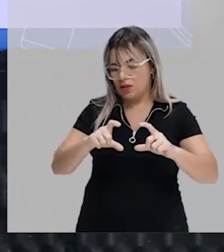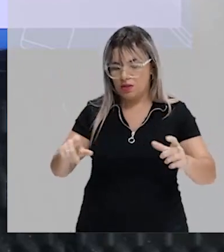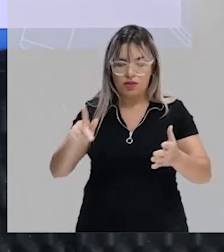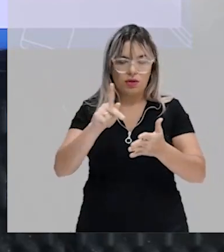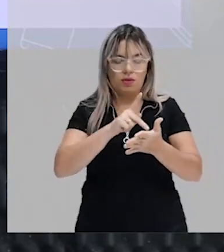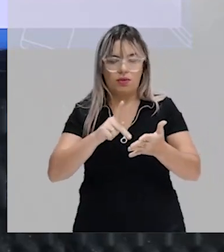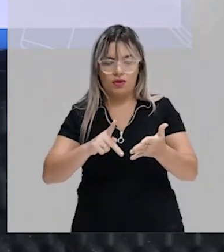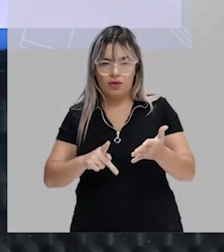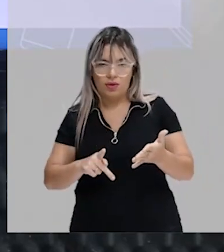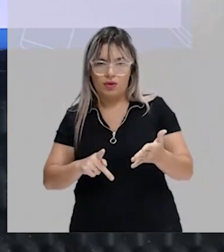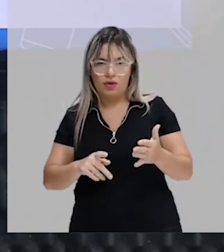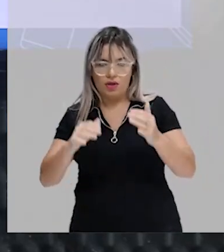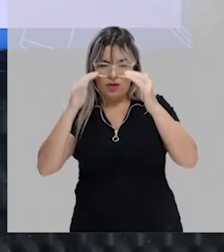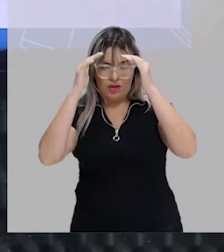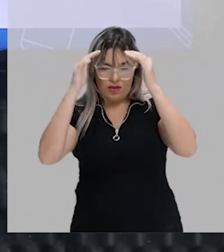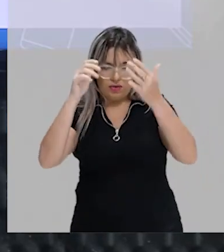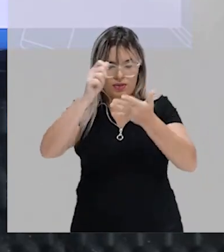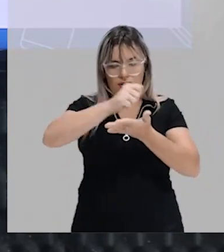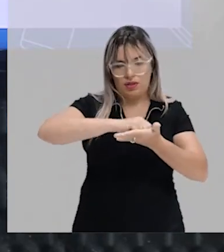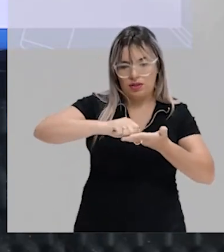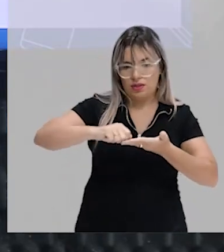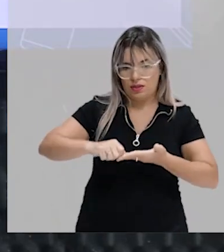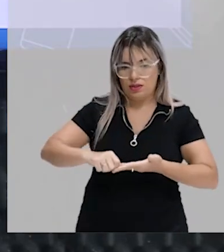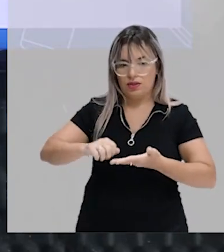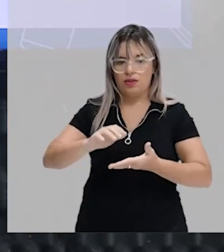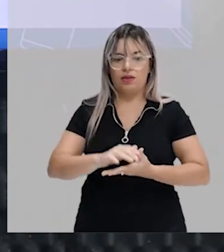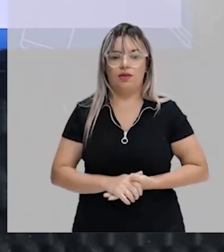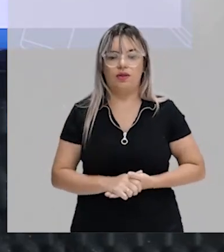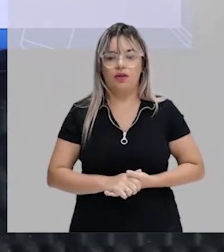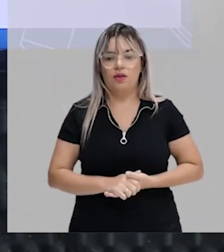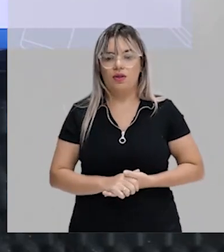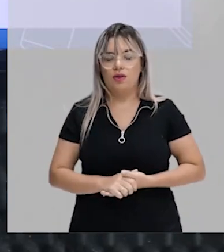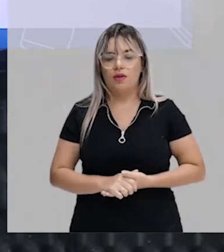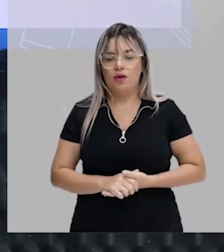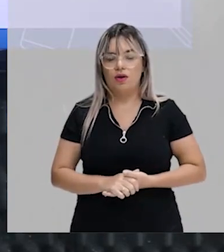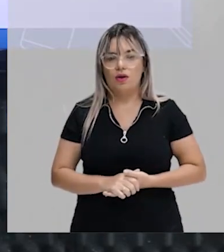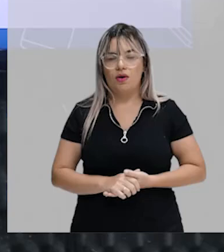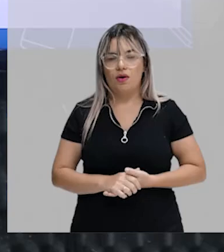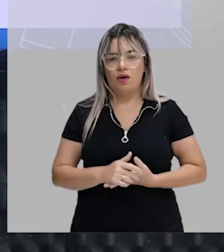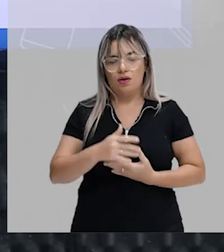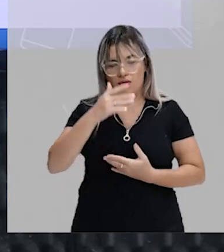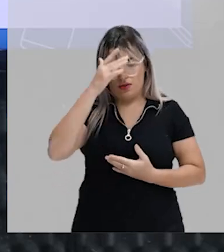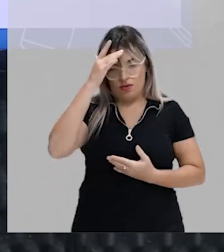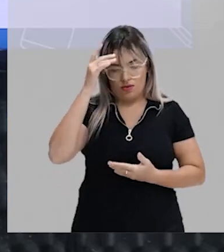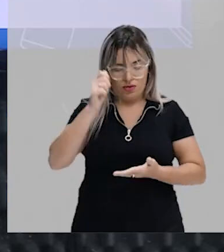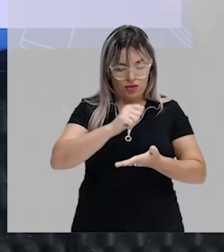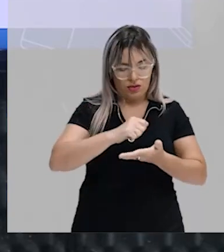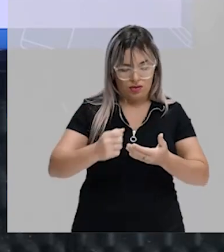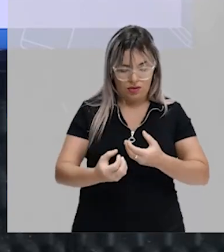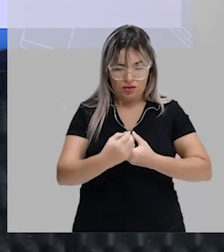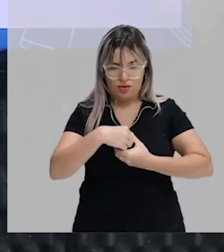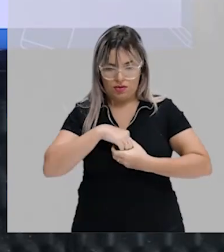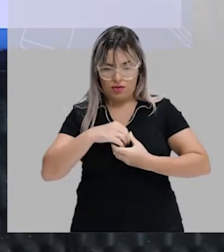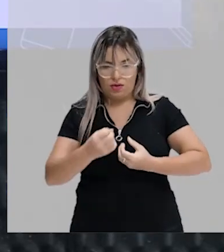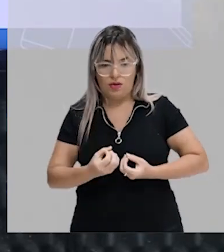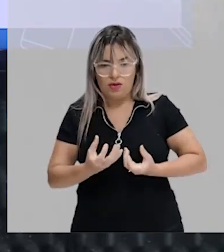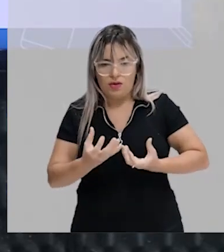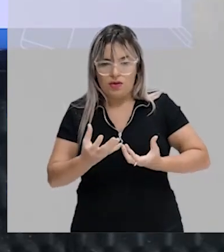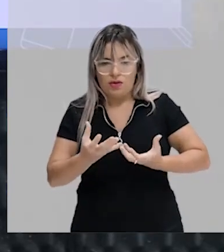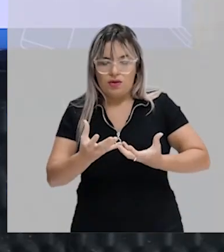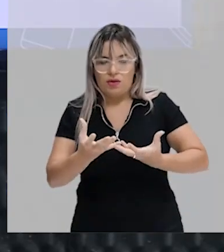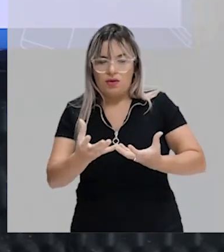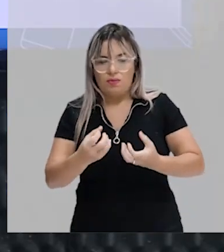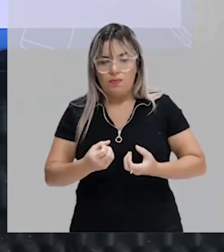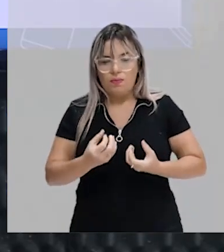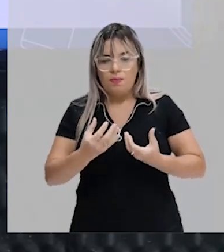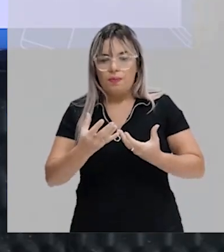Tá? O poeta parnasiano expressava suas observações no formato de rimas raras, ricas e perfeitas.